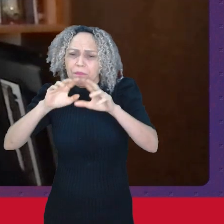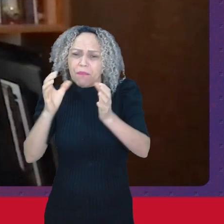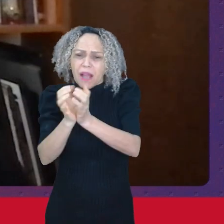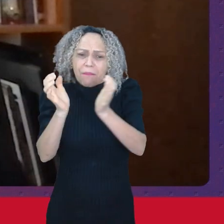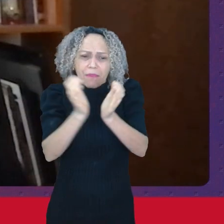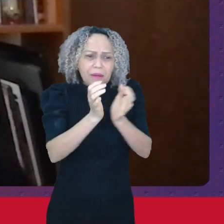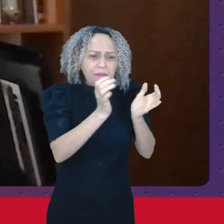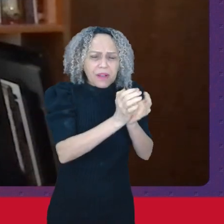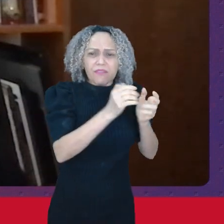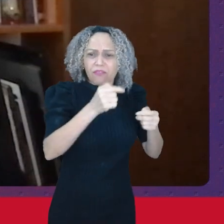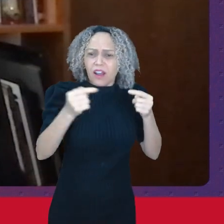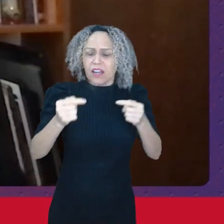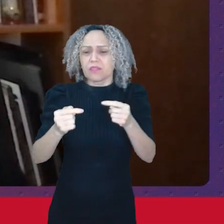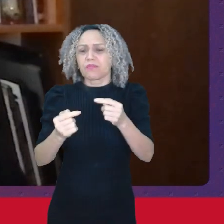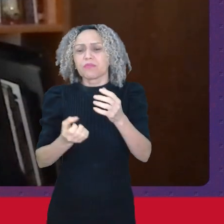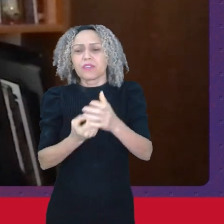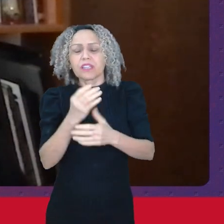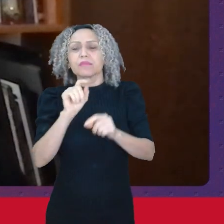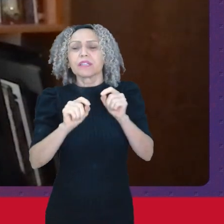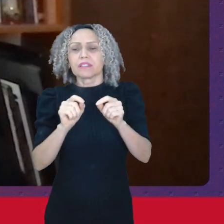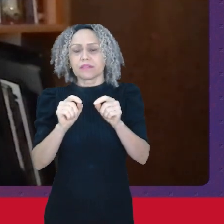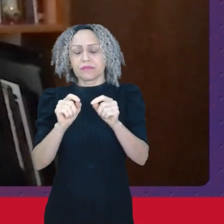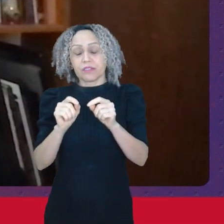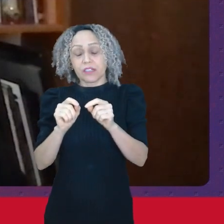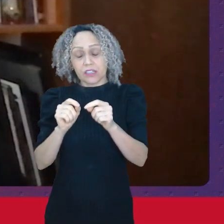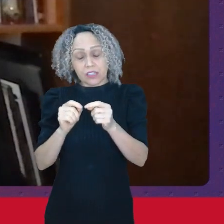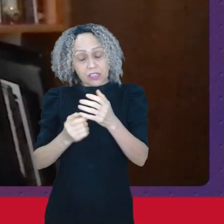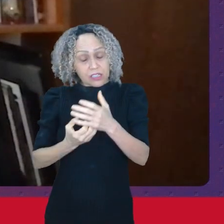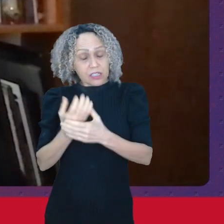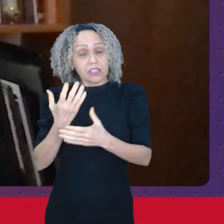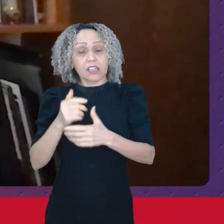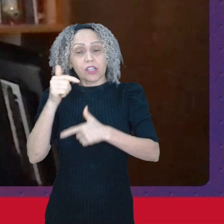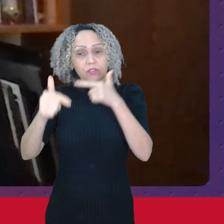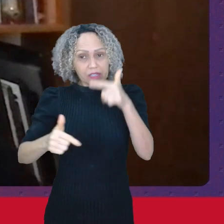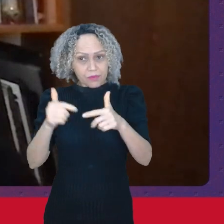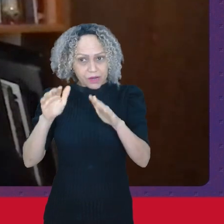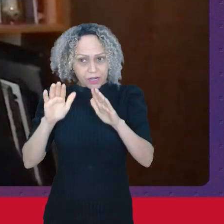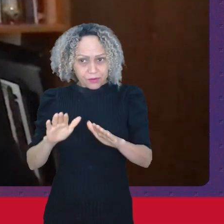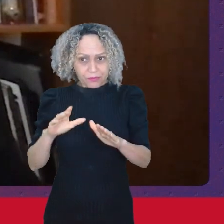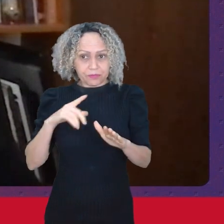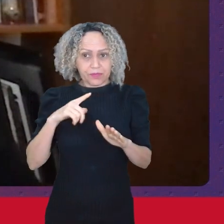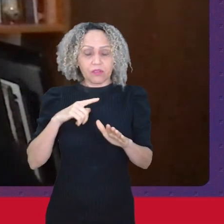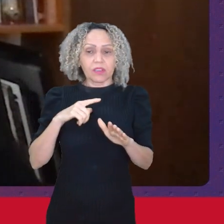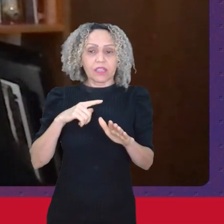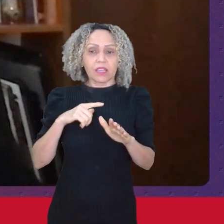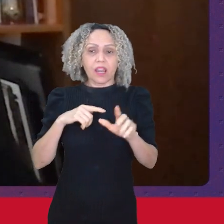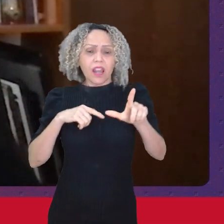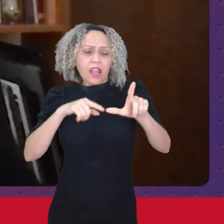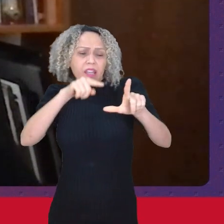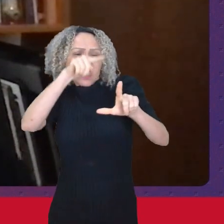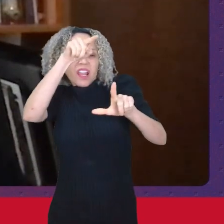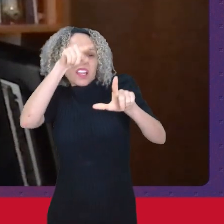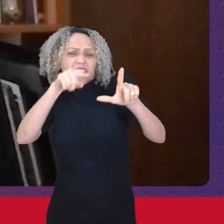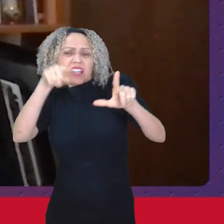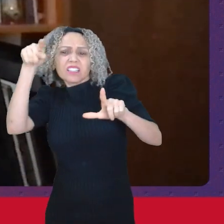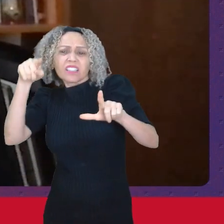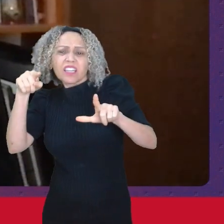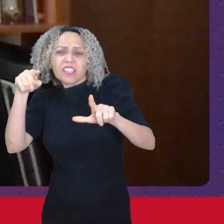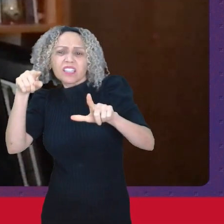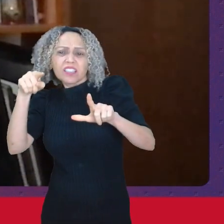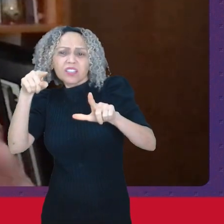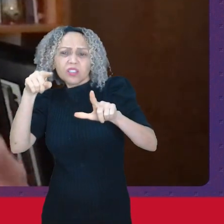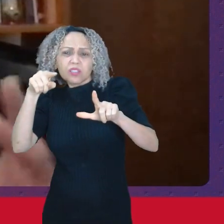nosso Instituto Brasileiro de Geografia e Estatística, que a gente chama de Escala Brasileira de Insegurança Alimentar, para